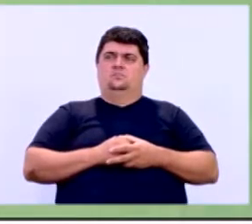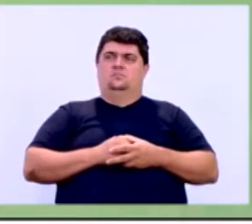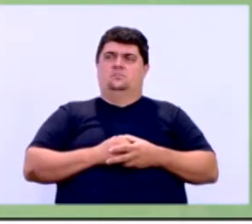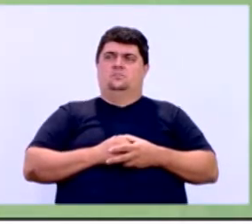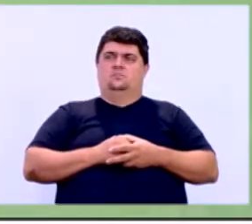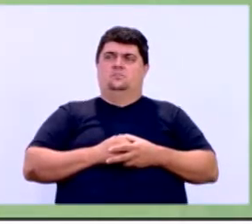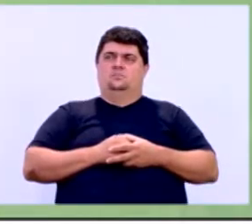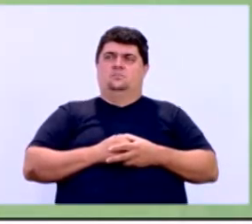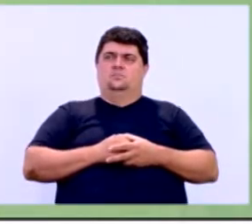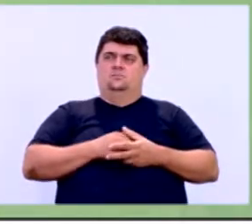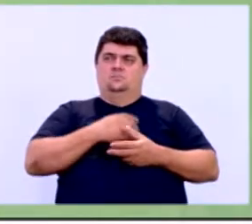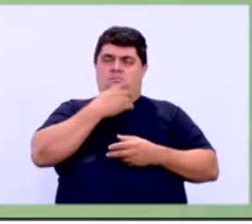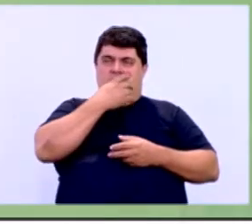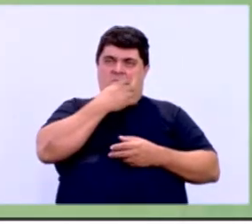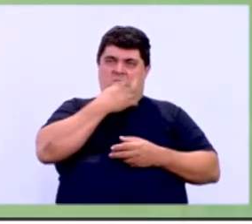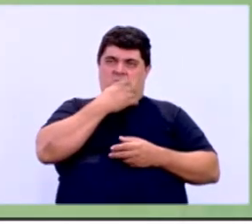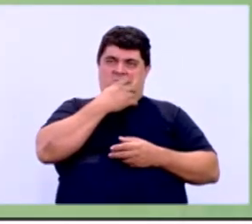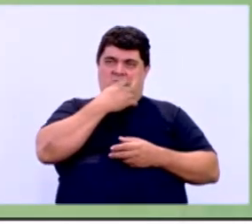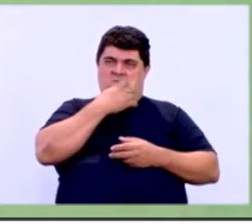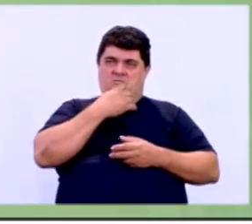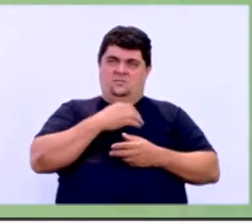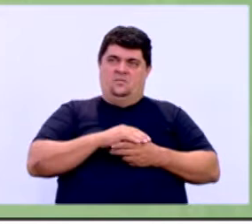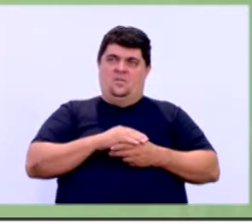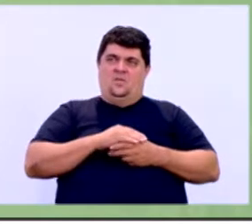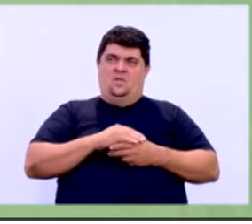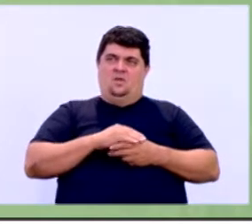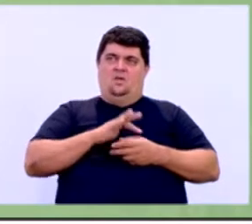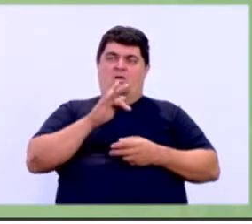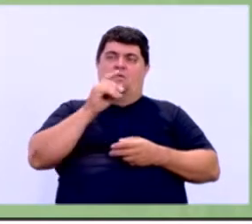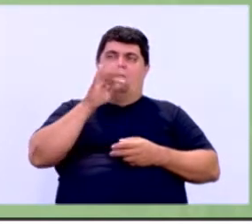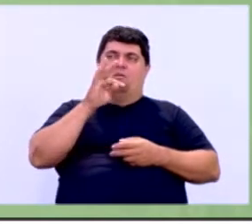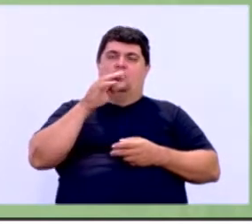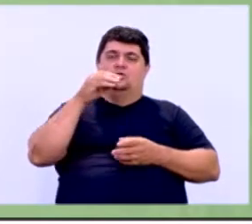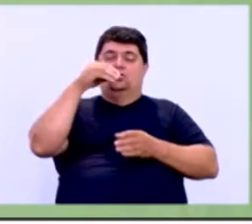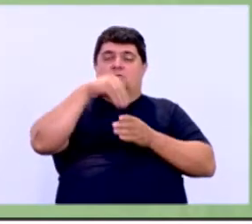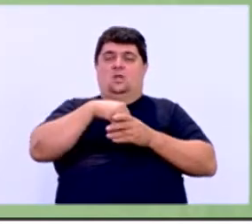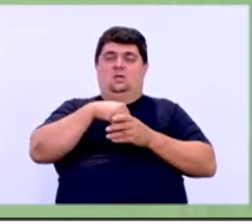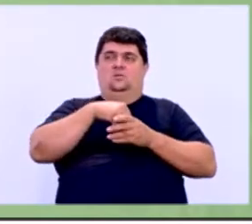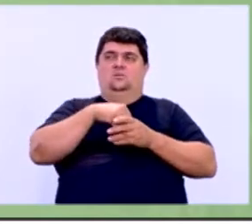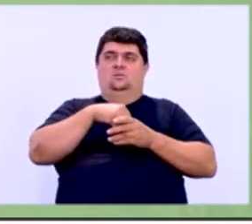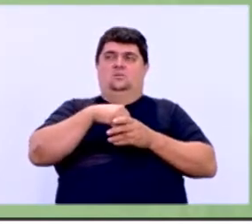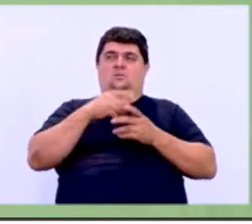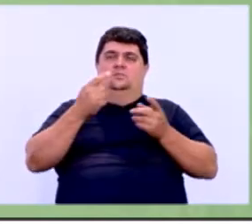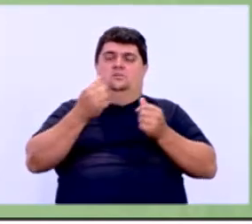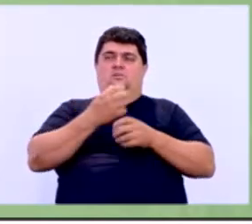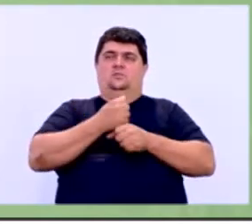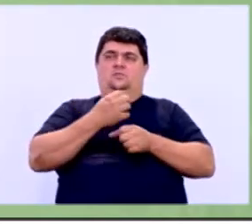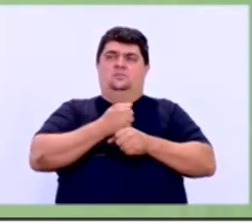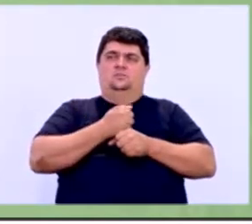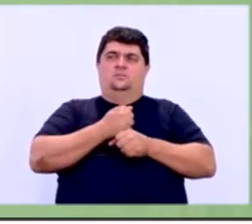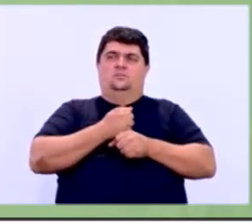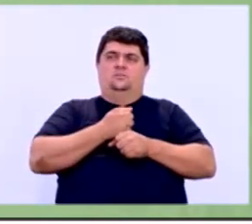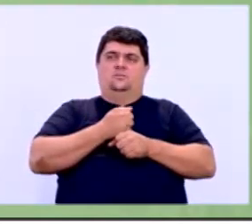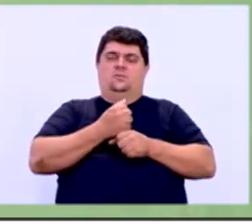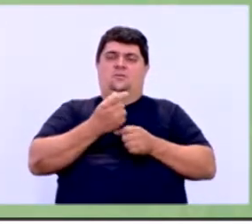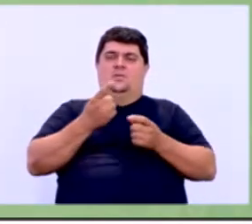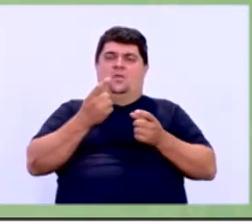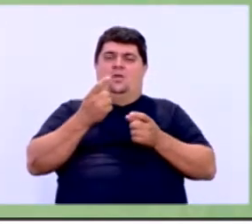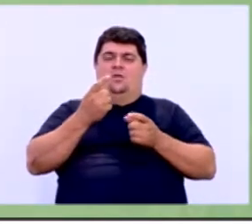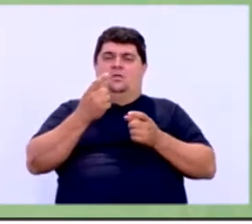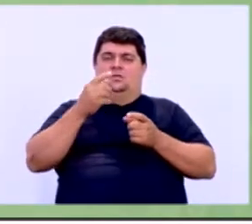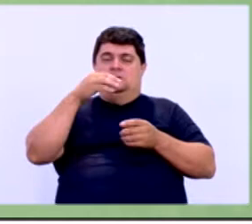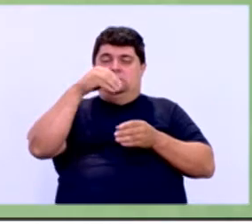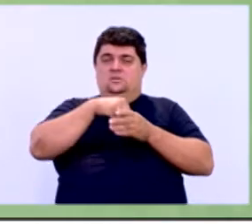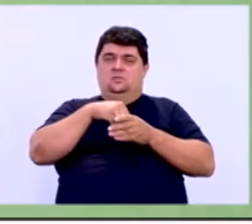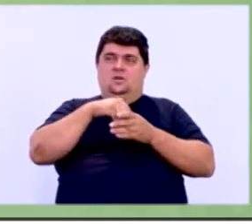Nós vamos agora estudar acerca das fontes internas de financiamento, né? E essas fontes internas, elas são fontes